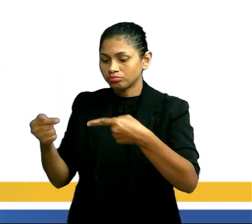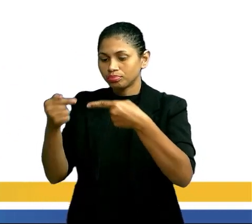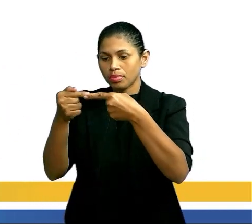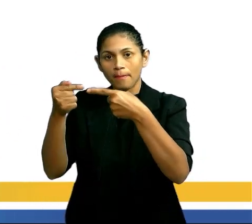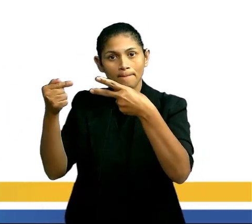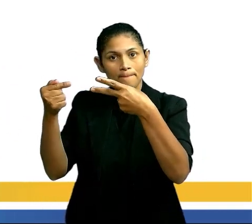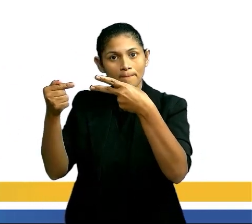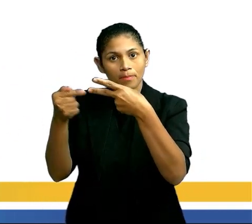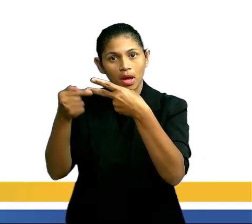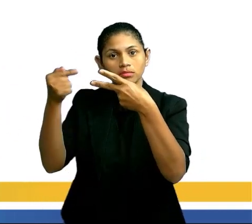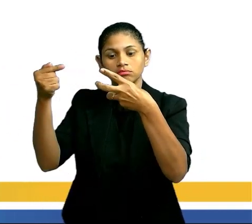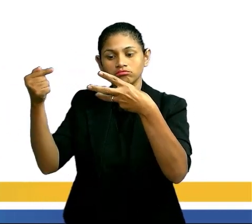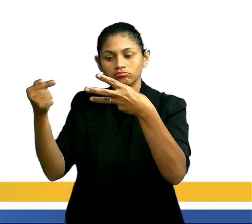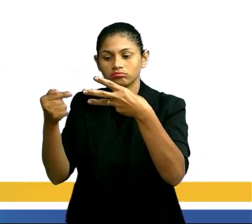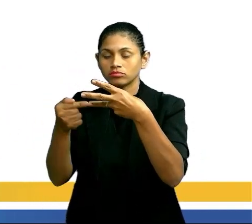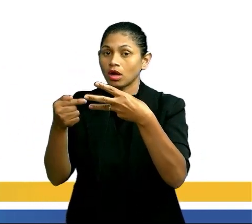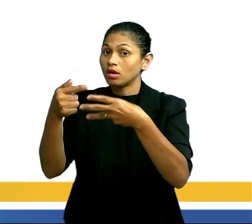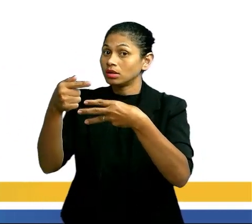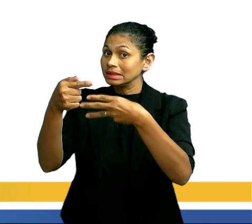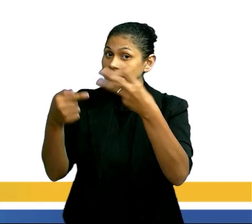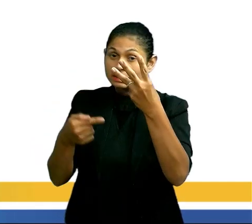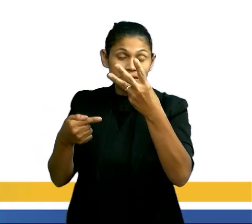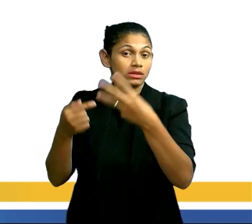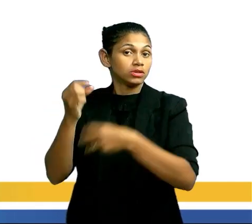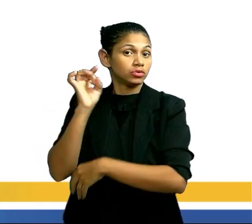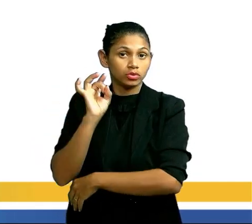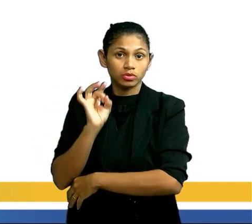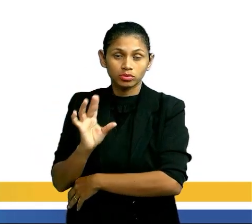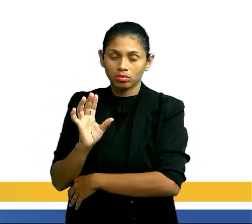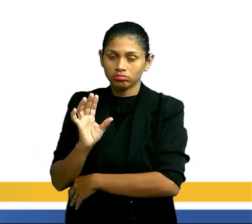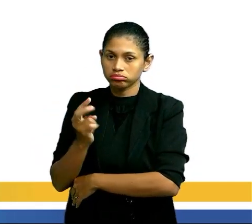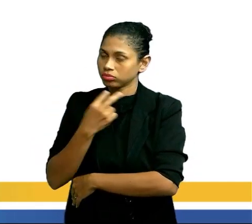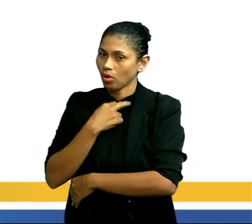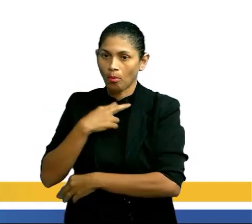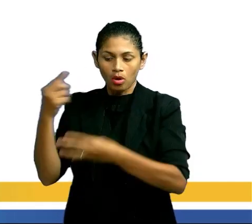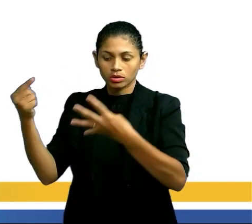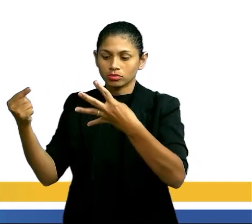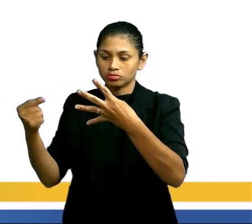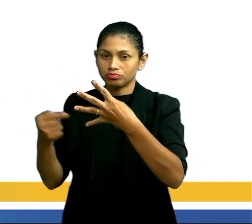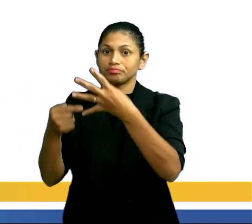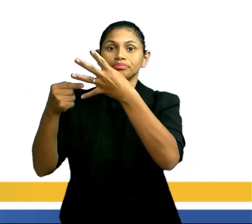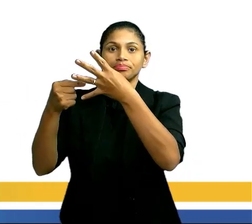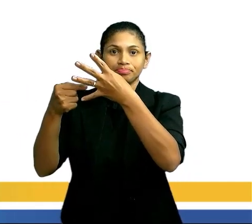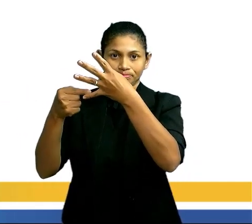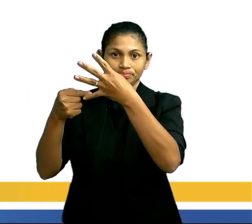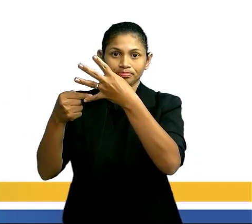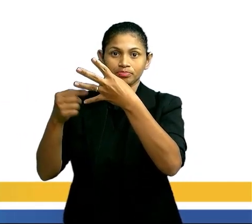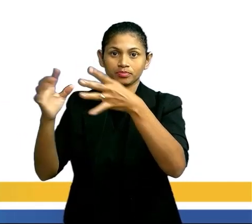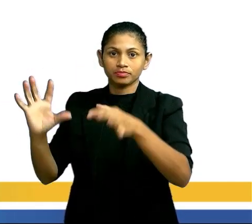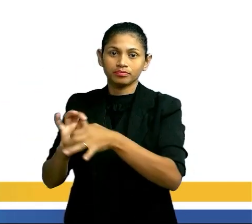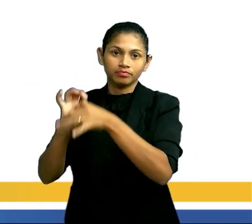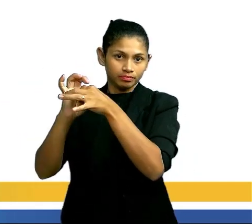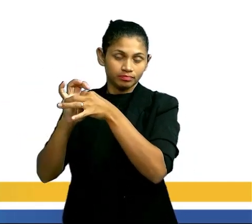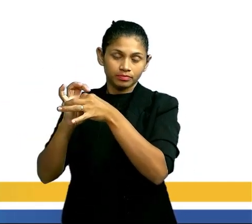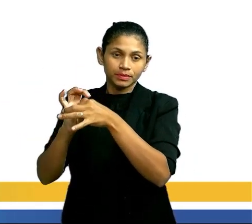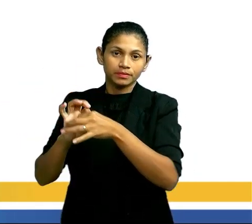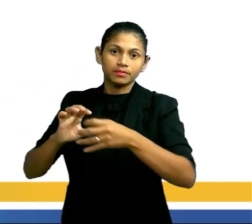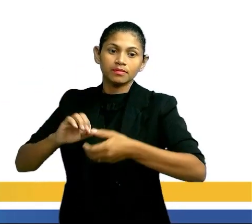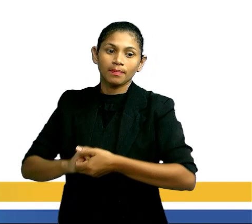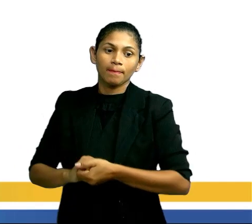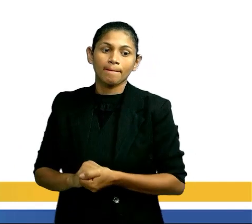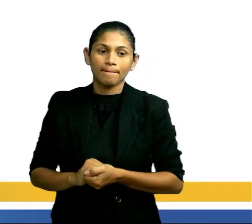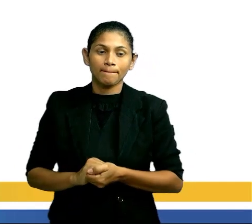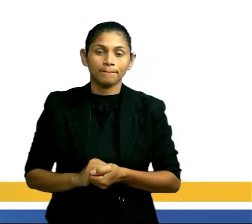tem como pegar um átomo de carbono, ligar com outros 4 átomos de carbono mais a hidroxila, que aí ele vai